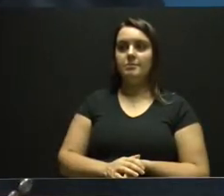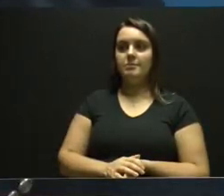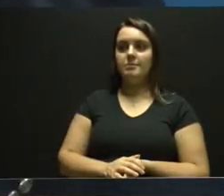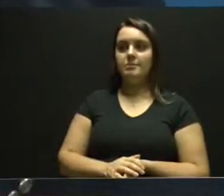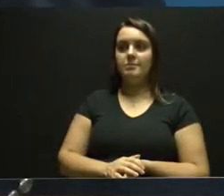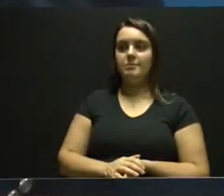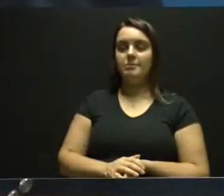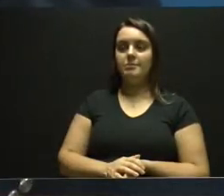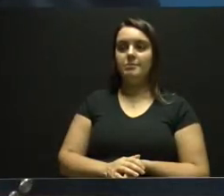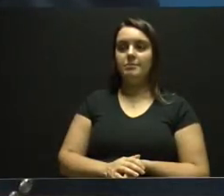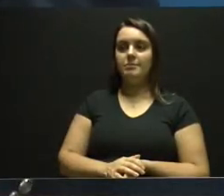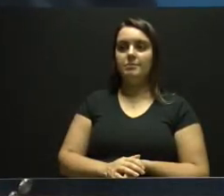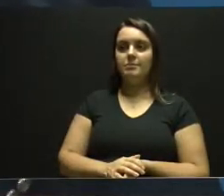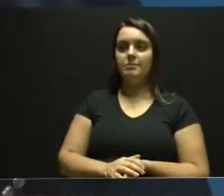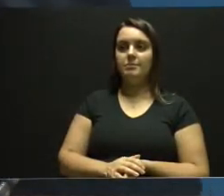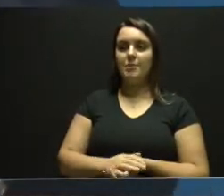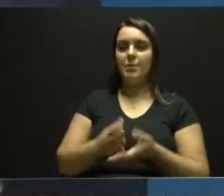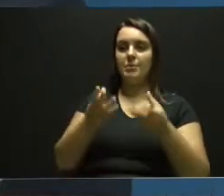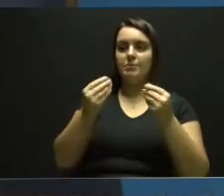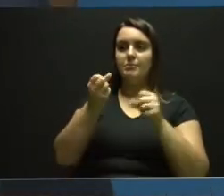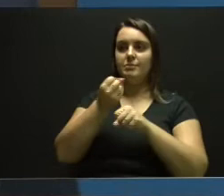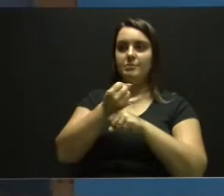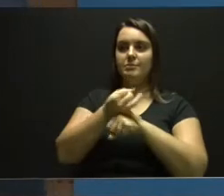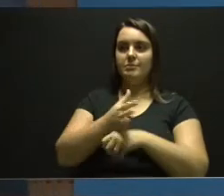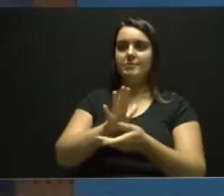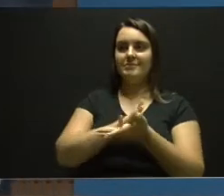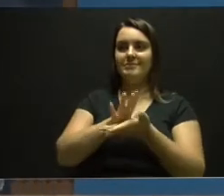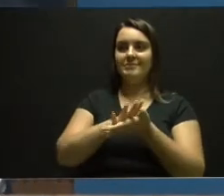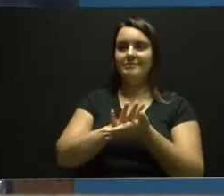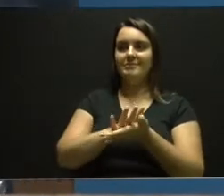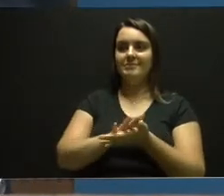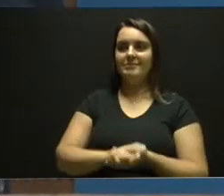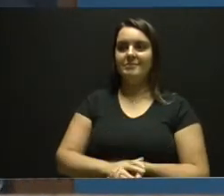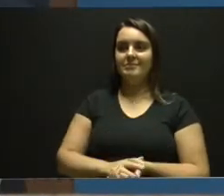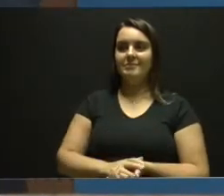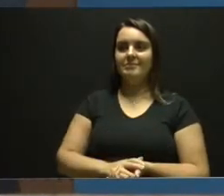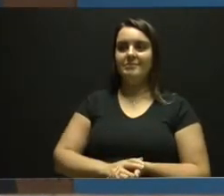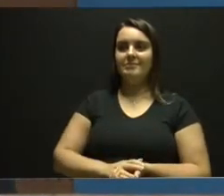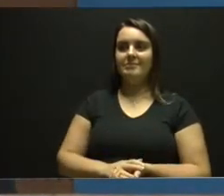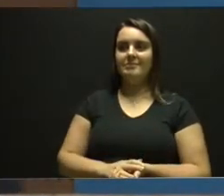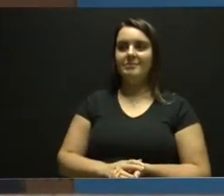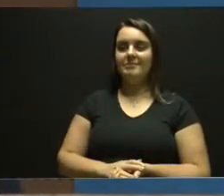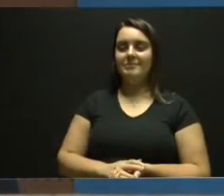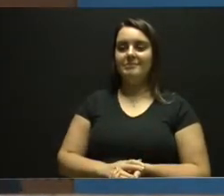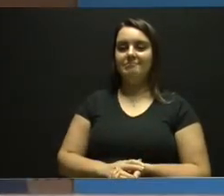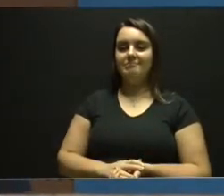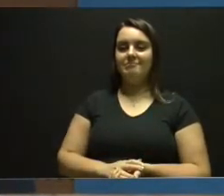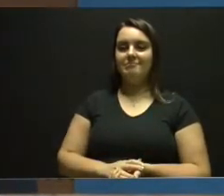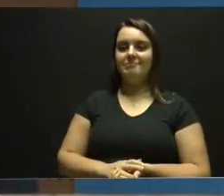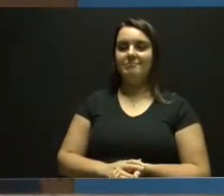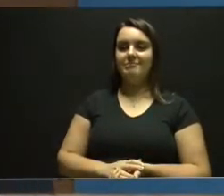que muitas madrugadas ainda o samba também comigo não vou contar tudo que você não tá na roça